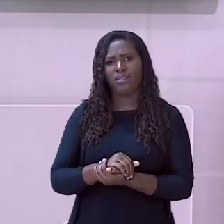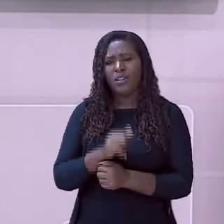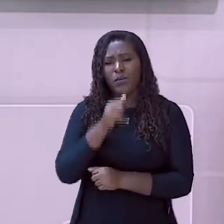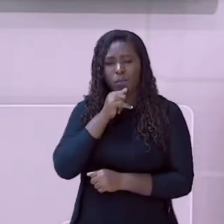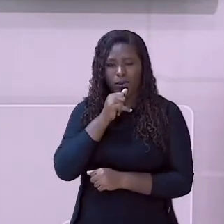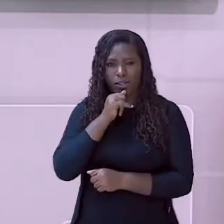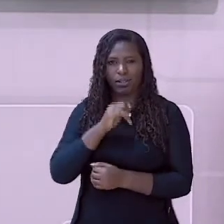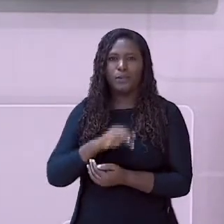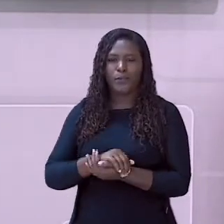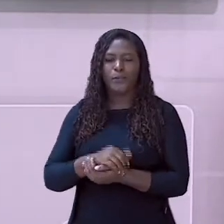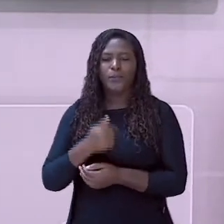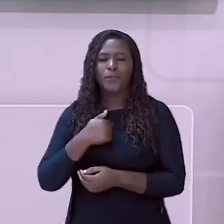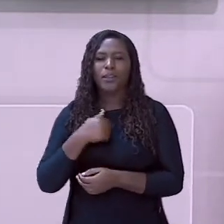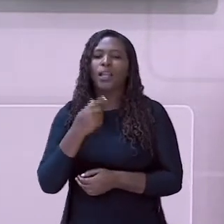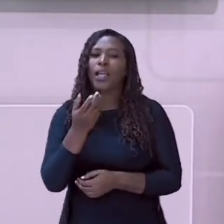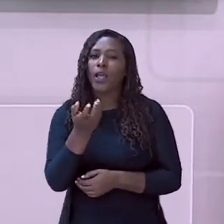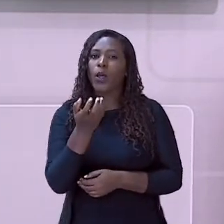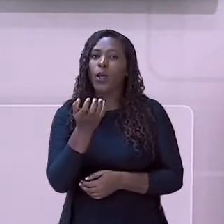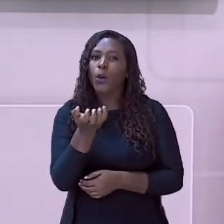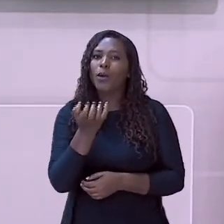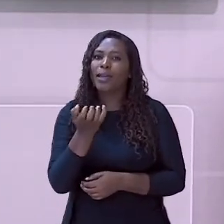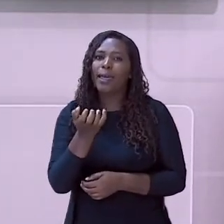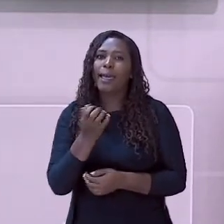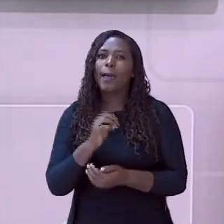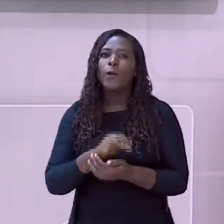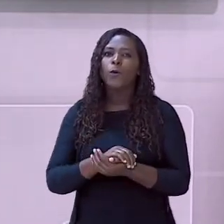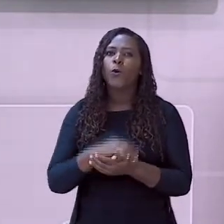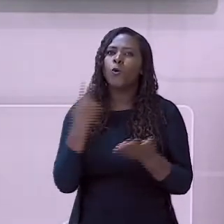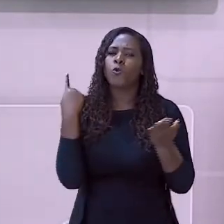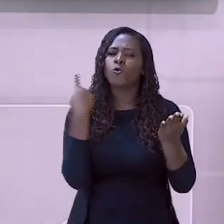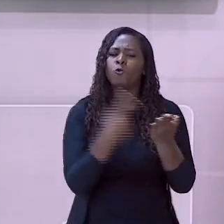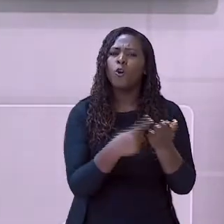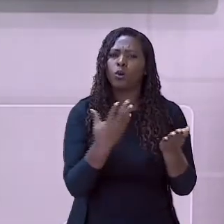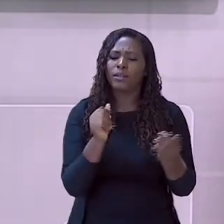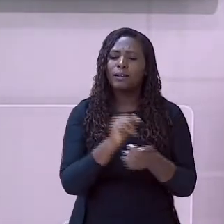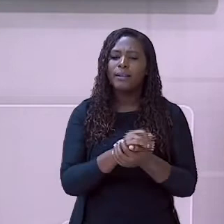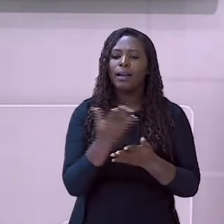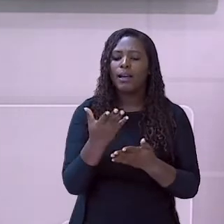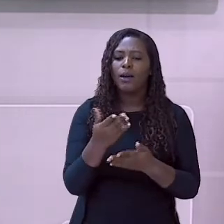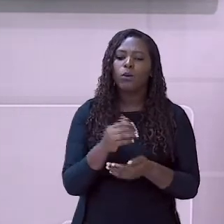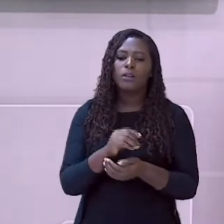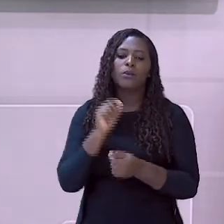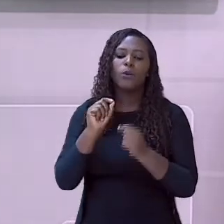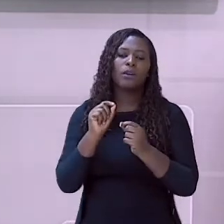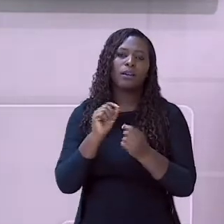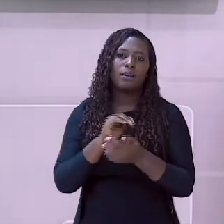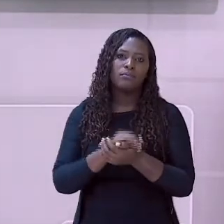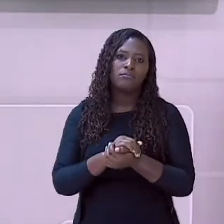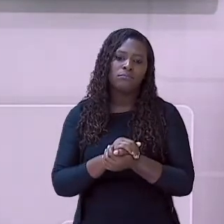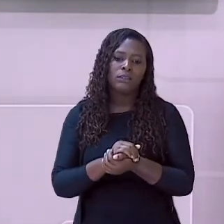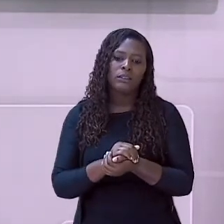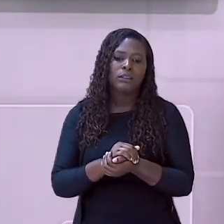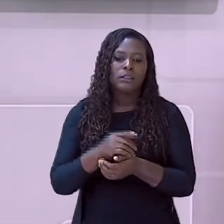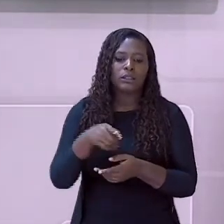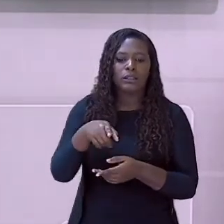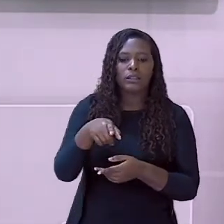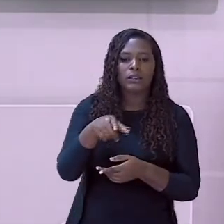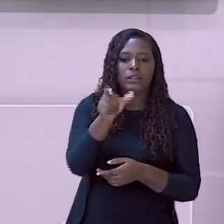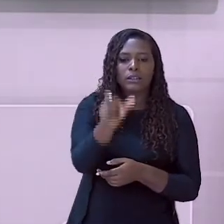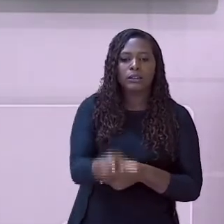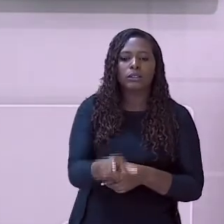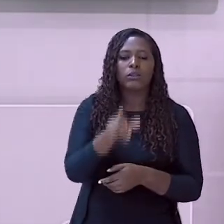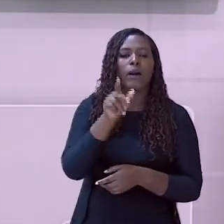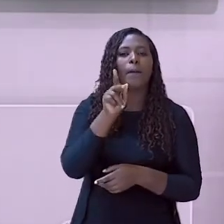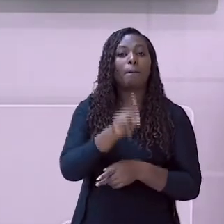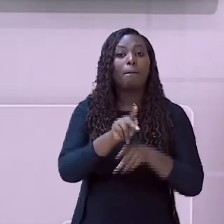contratar uma professora. Aí eu vou fazer uma entrevista com as candidatas que querem aquela vaga e ali